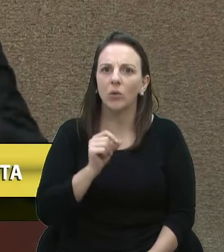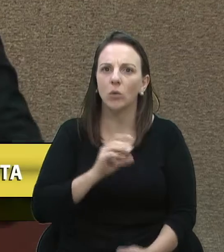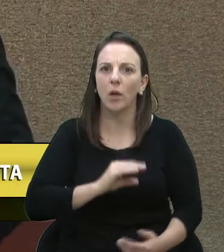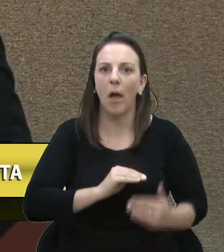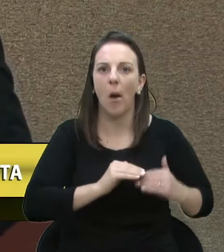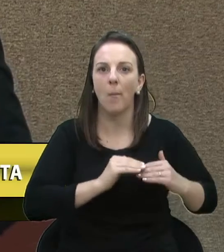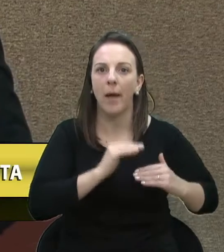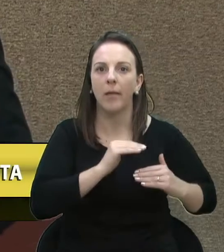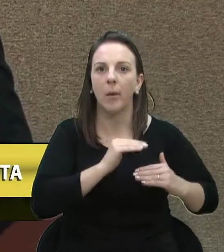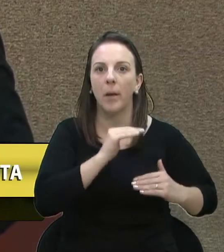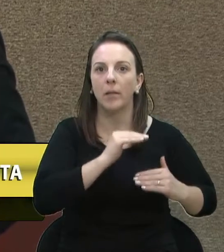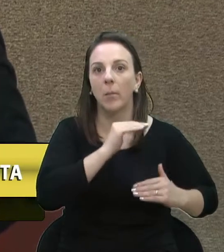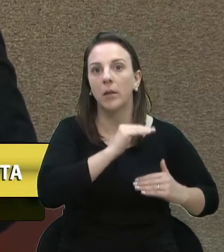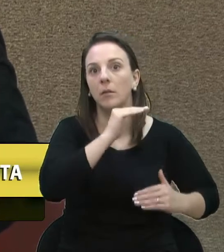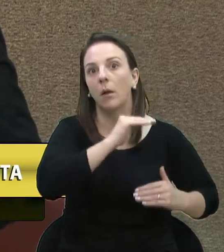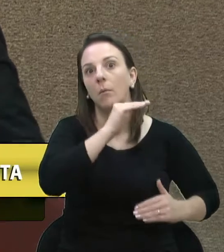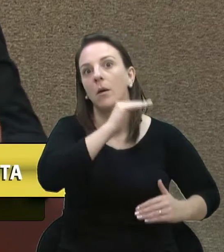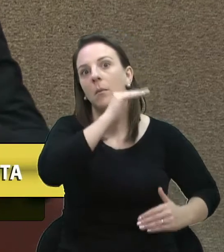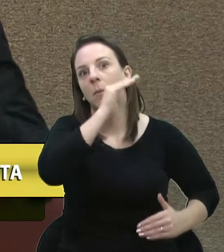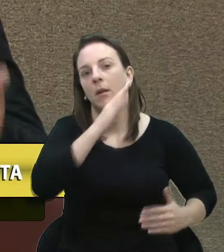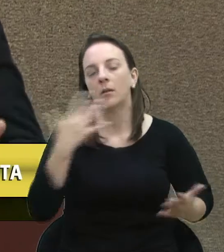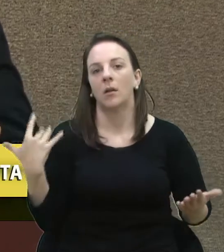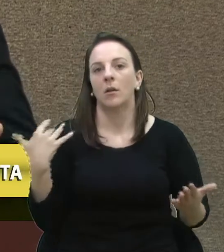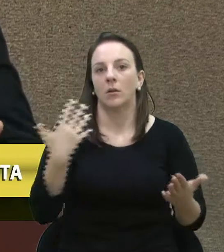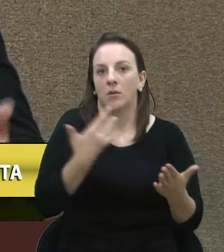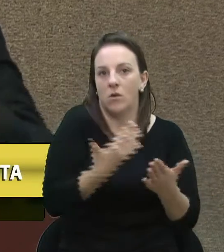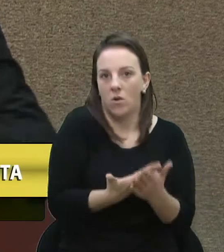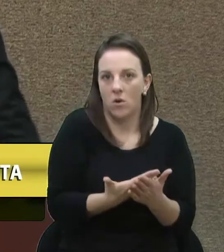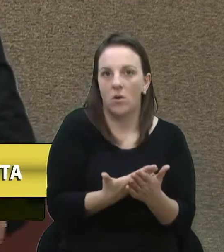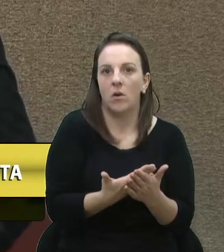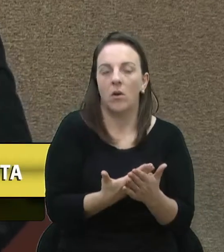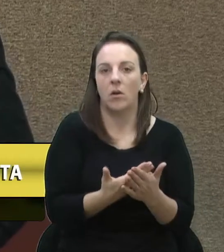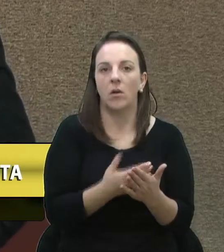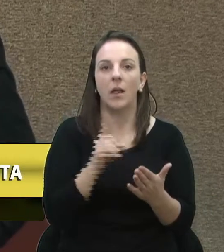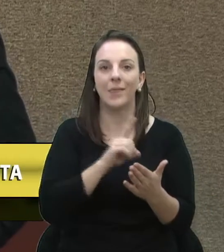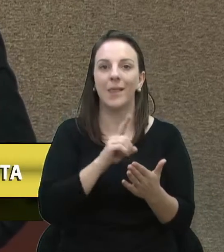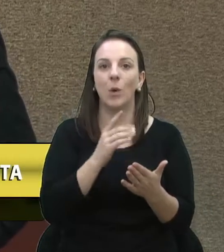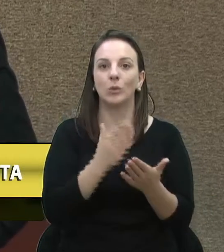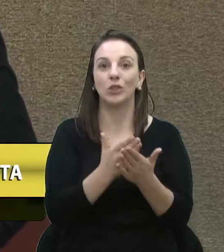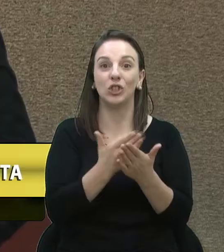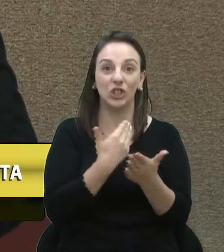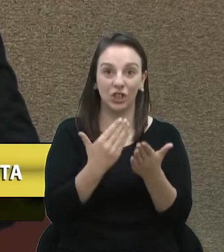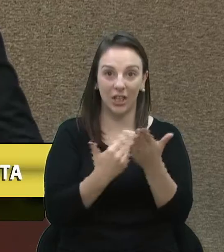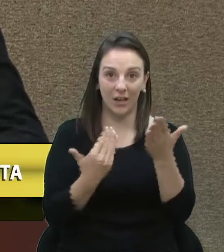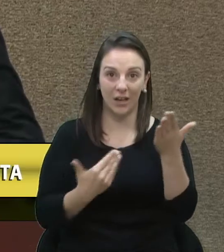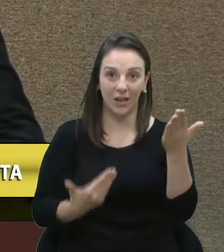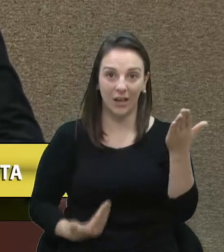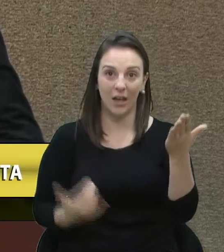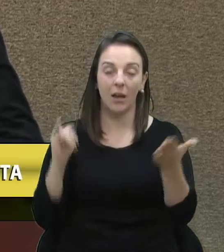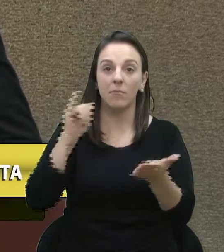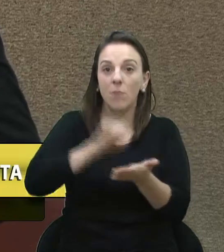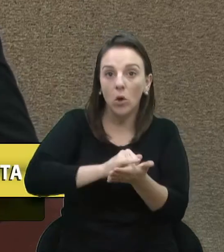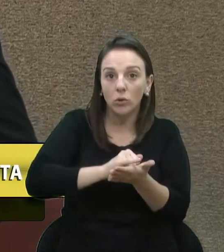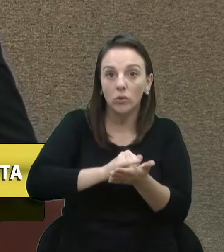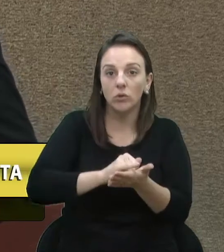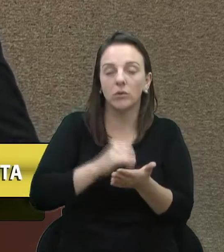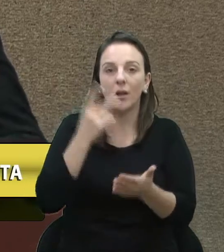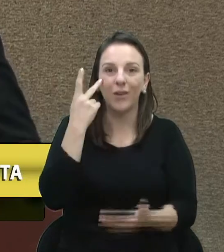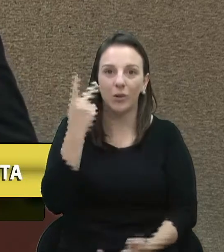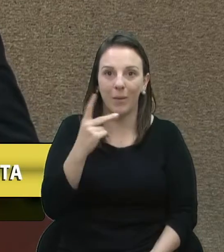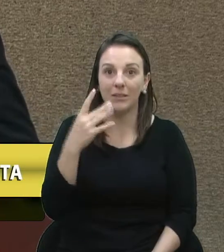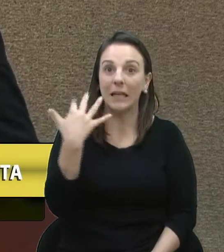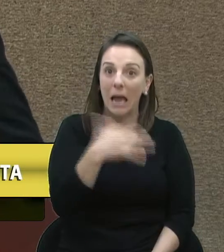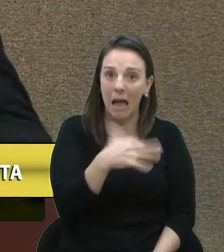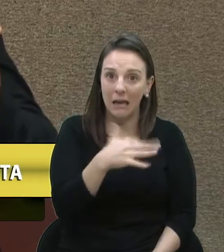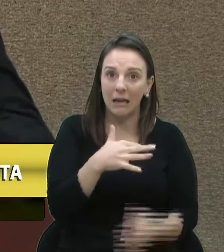lá até agora, né? Não retirando os impostos que foram tirados. Então, automaticamente, está cara a passagem?